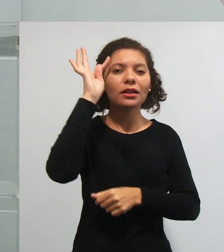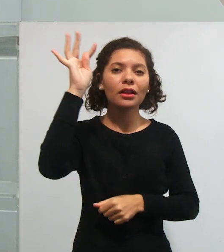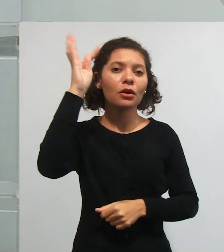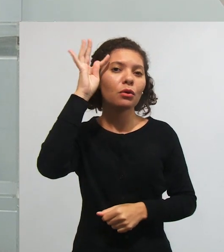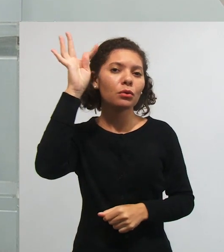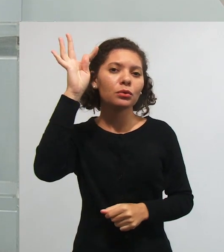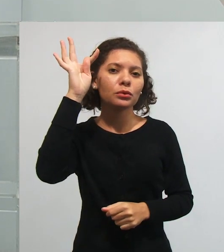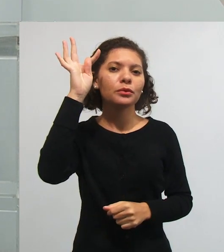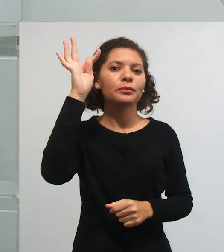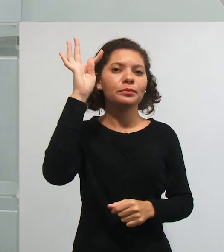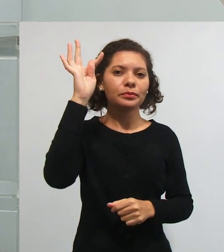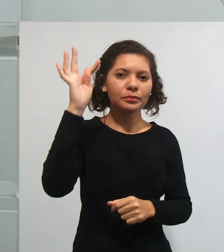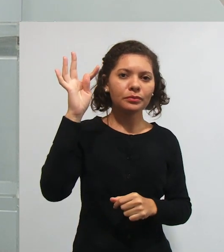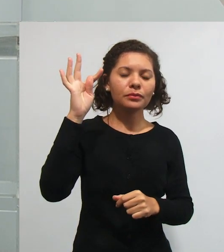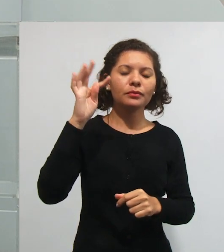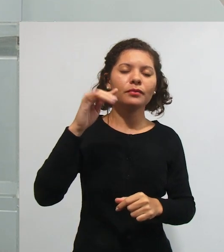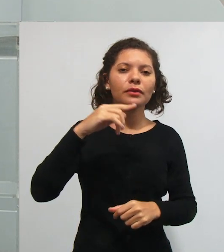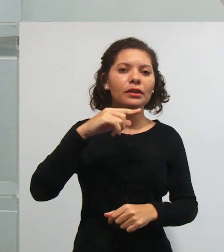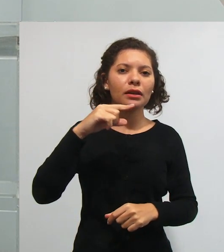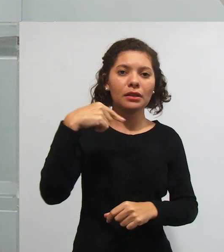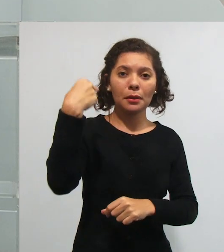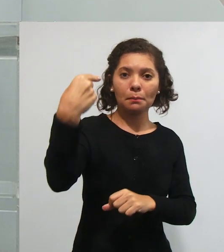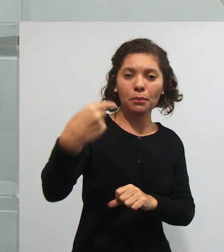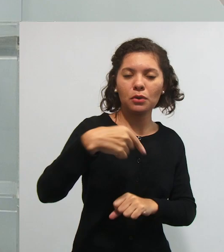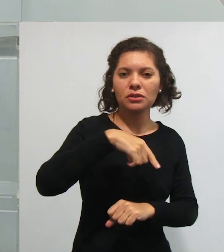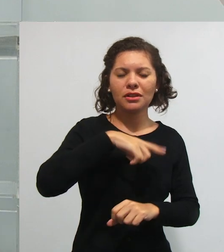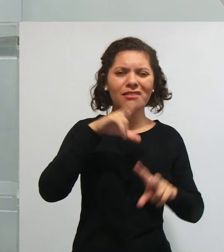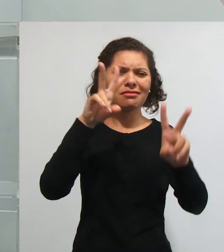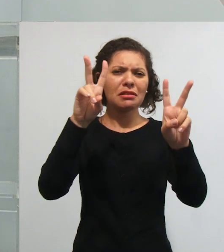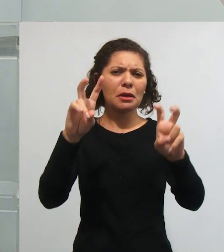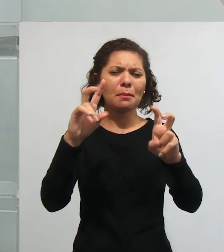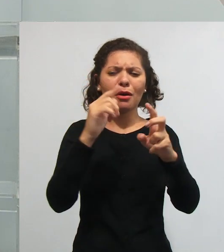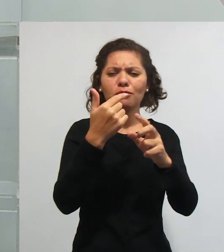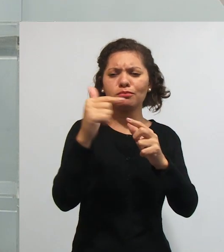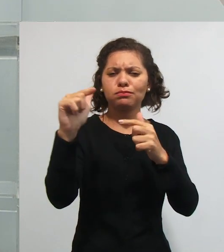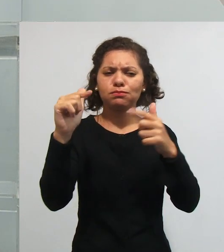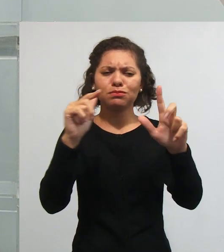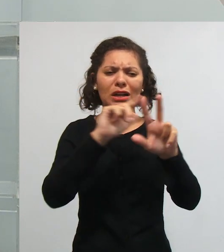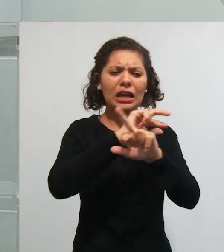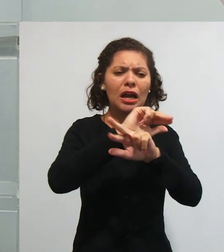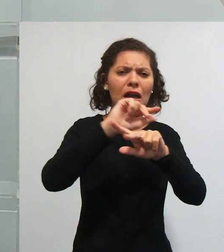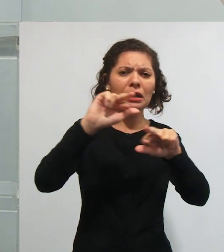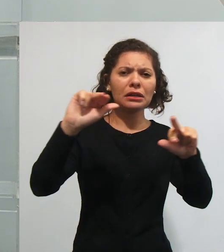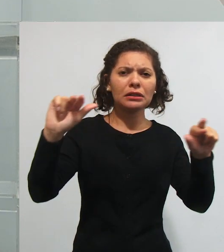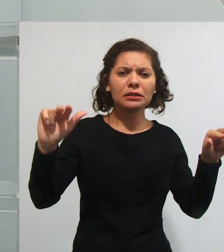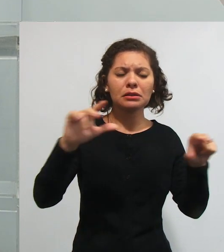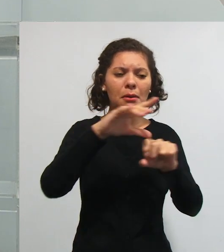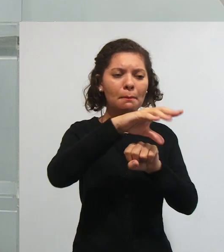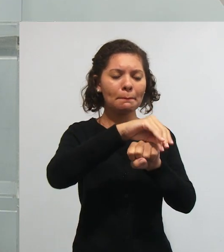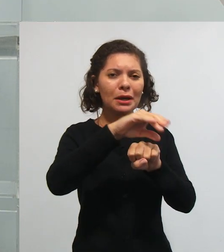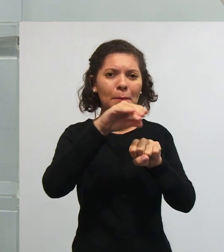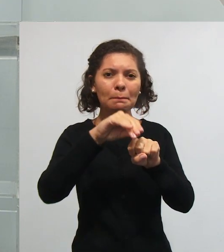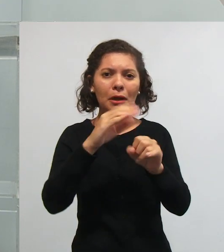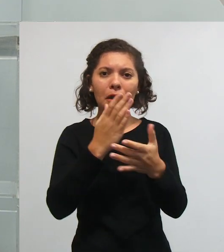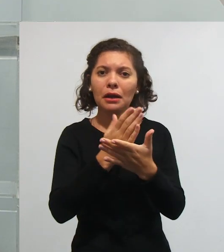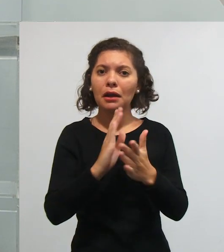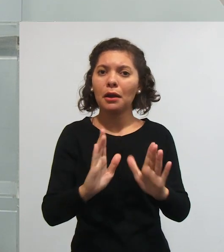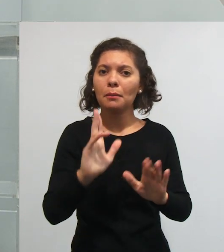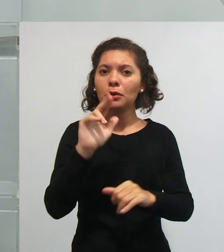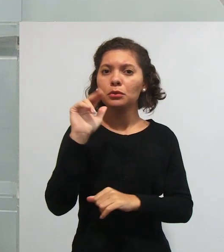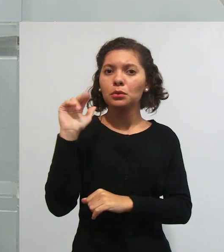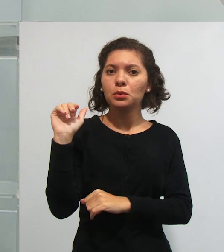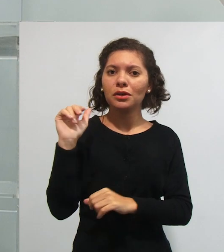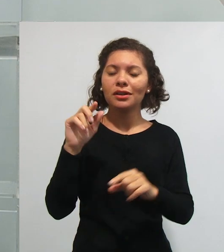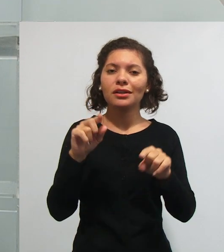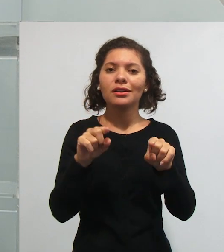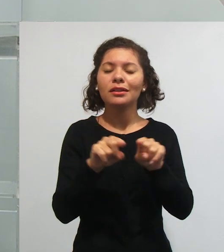ele vai estabelecer novos patamares teóricos. Como assim o fez o Edgar Morin ao estabelecer um novo